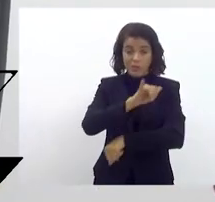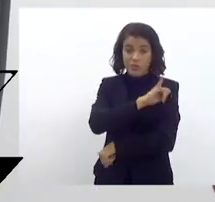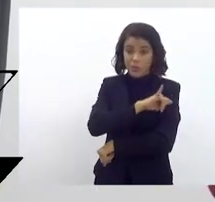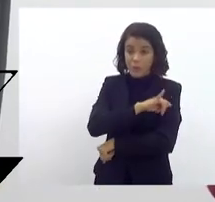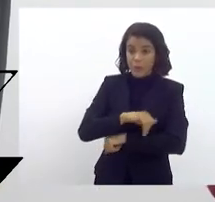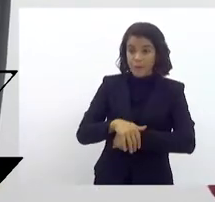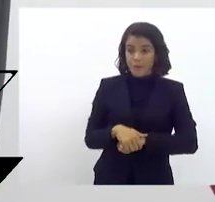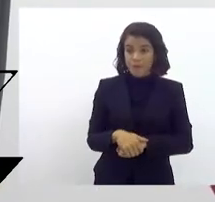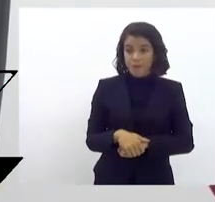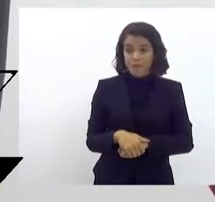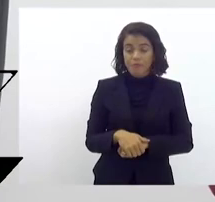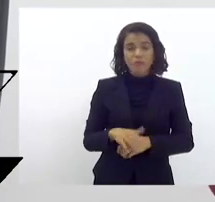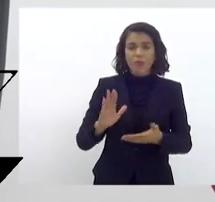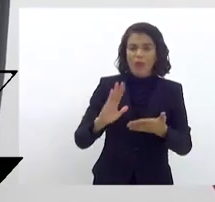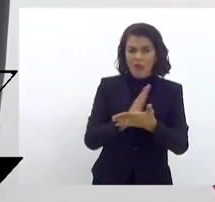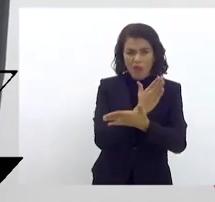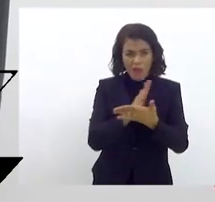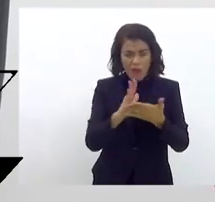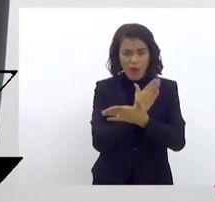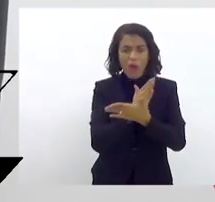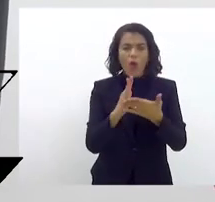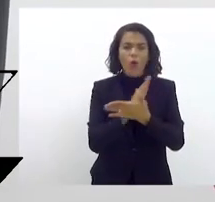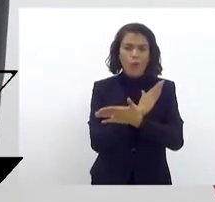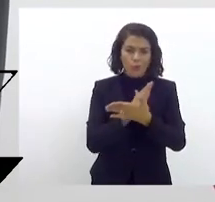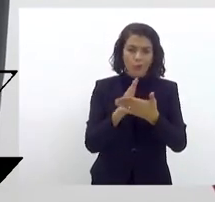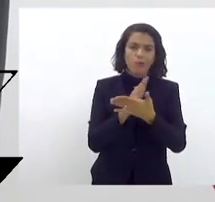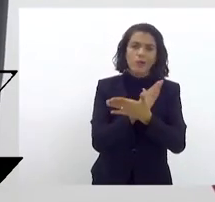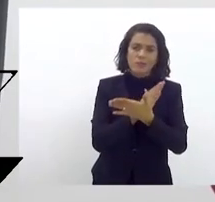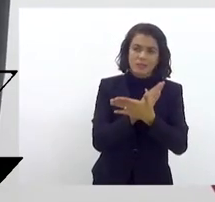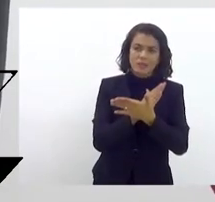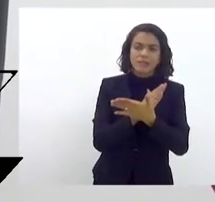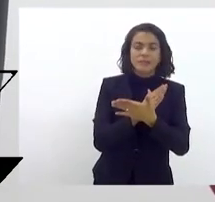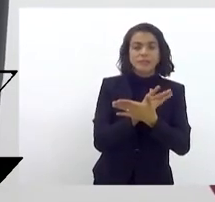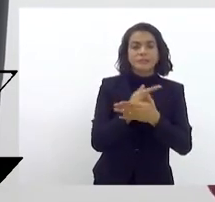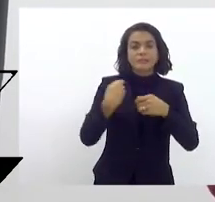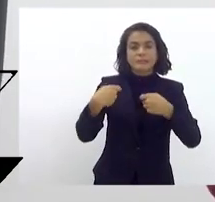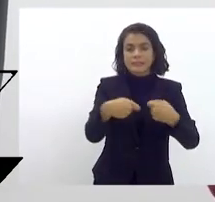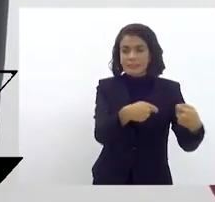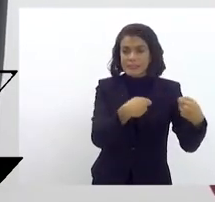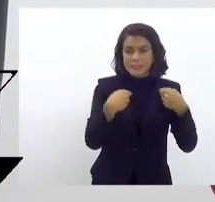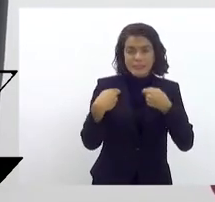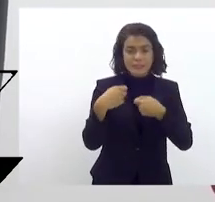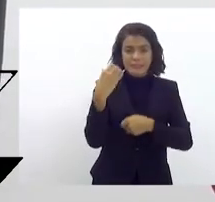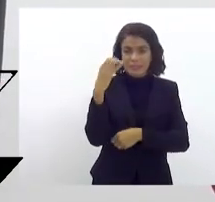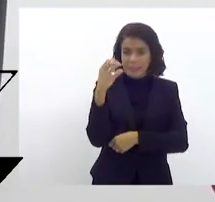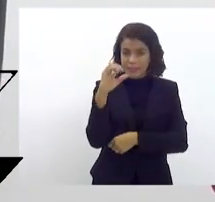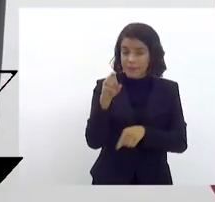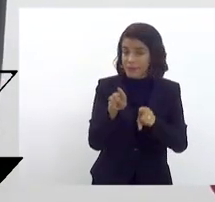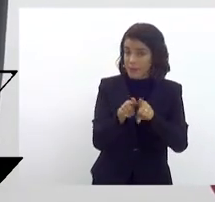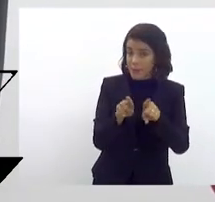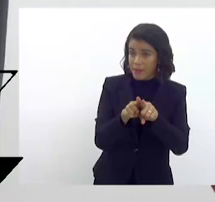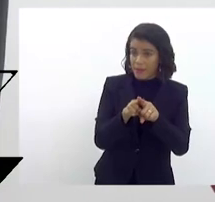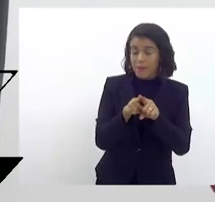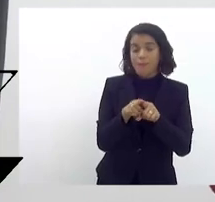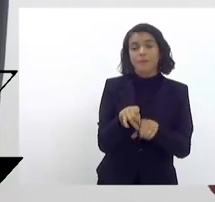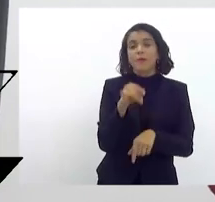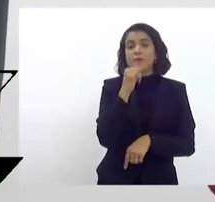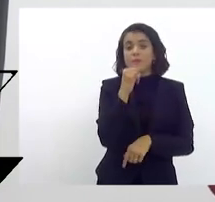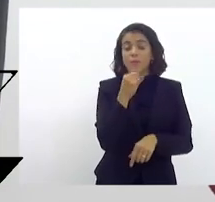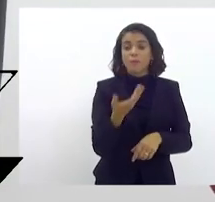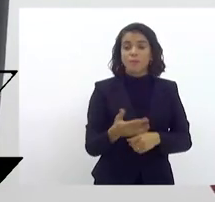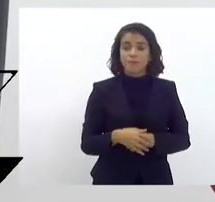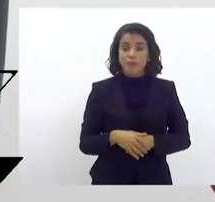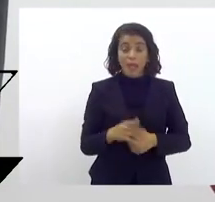Rio de Janeiro algumas balizas iniciais legais e científicas por exemplo a gente já pode apontar